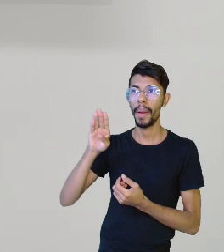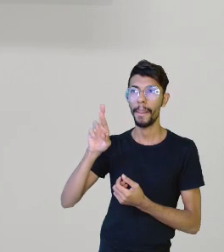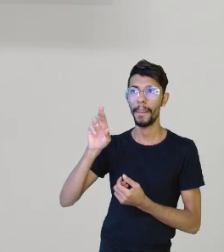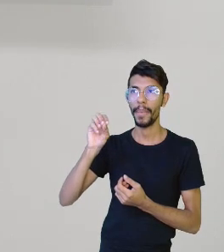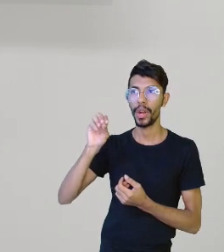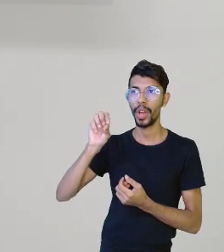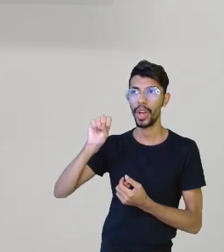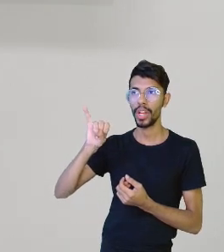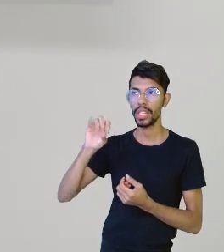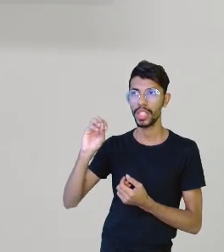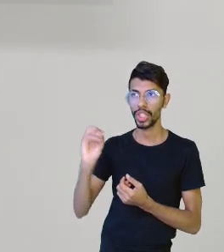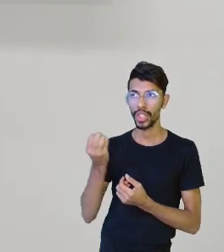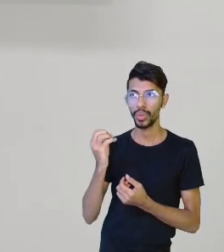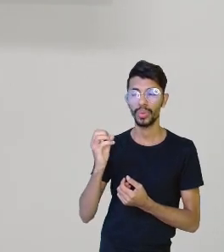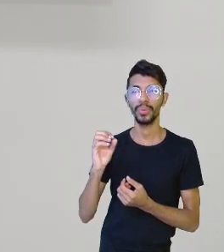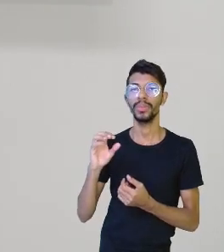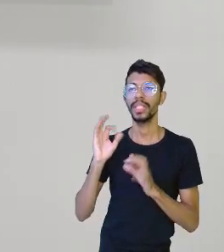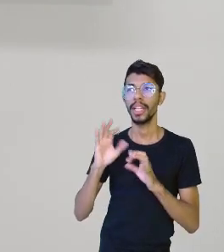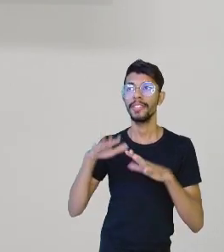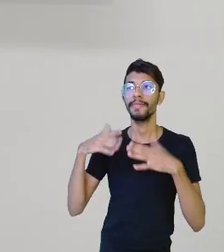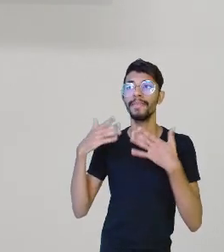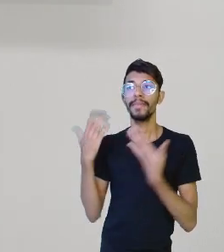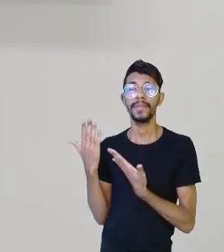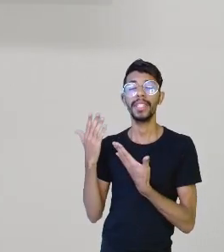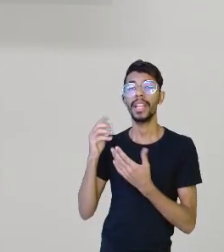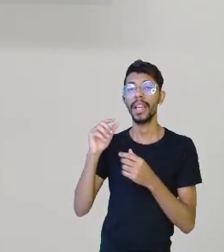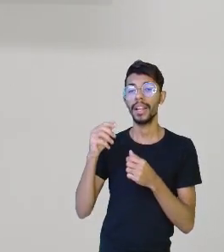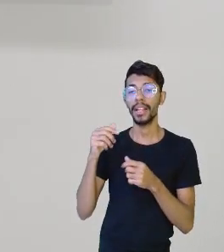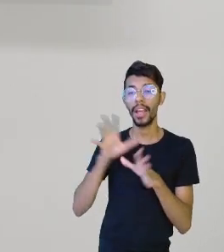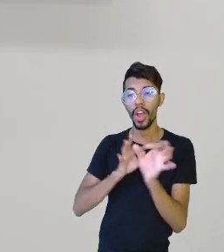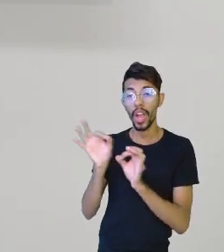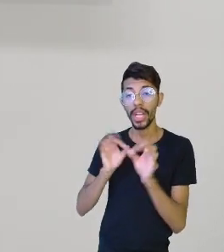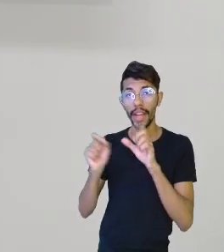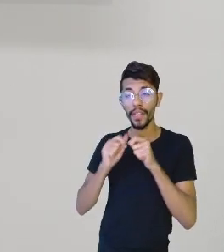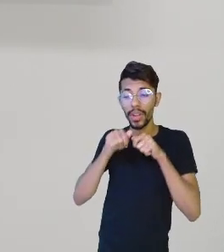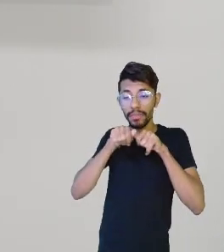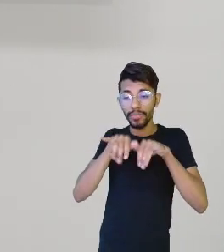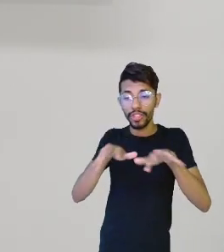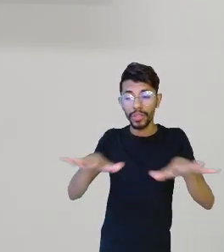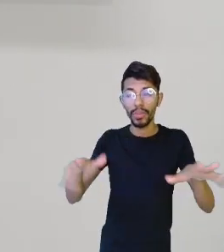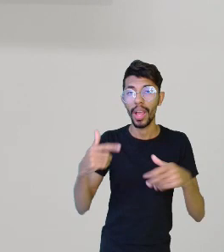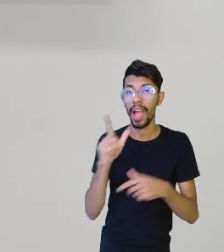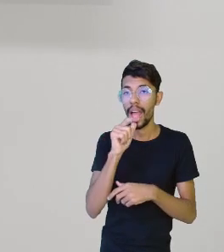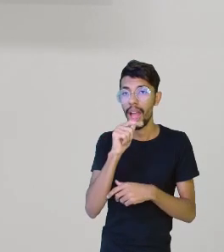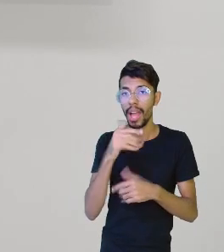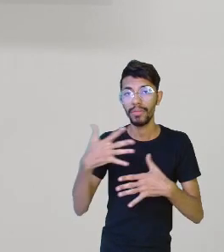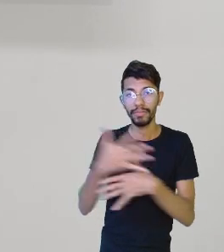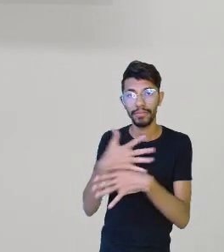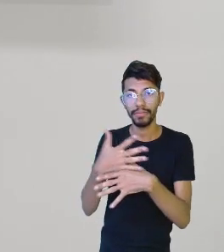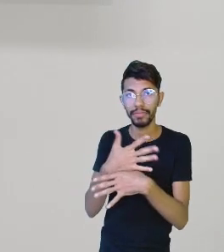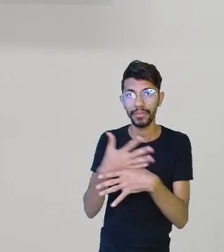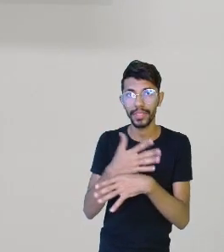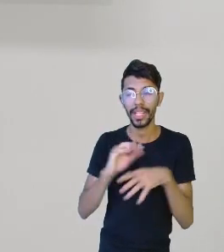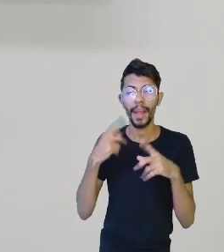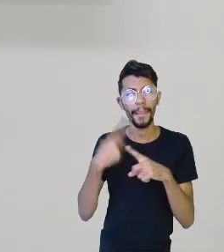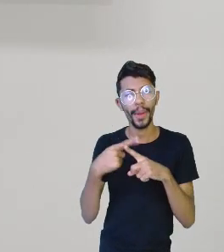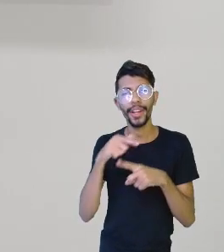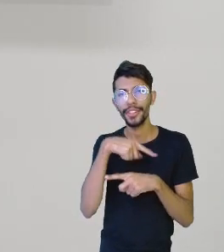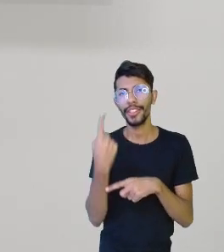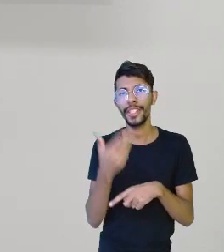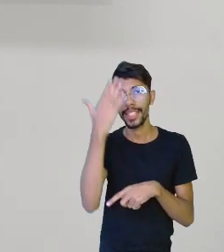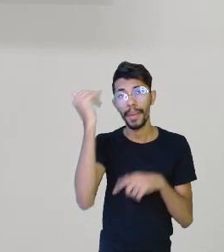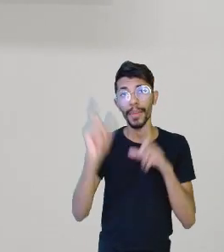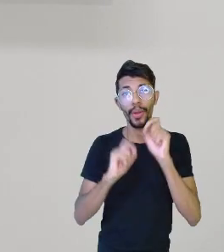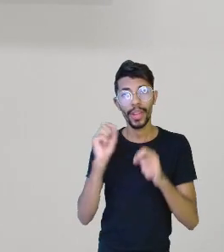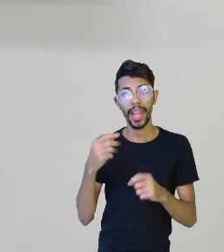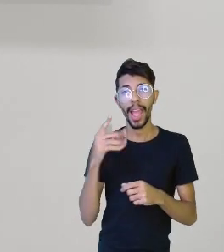pela distribuição da água e organização dessa distribuição da água pela cidade. Como água é vida, e a gente sabe